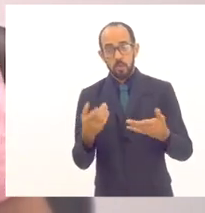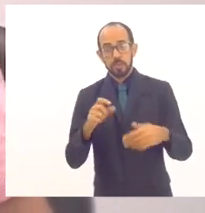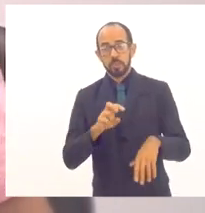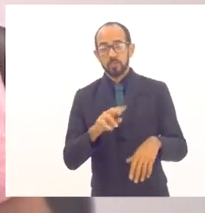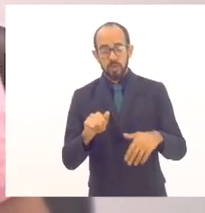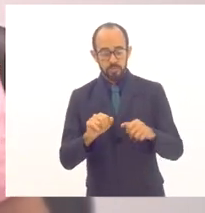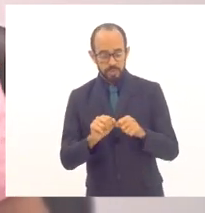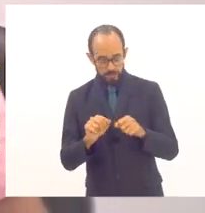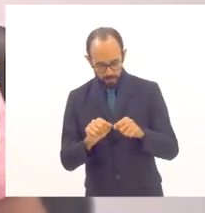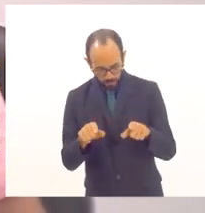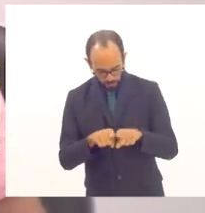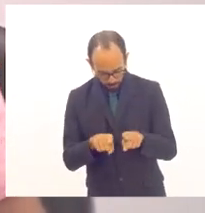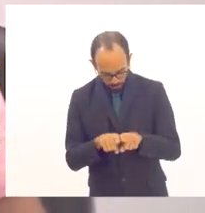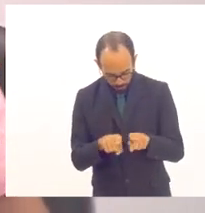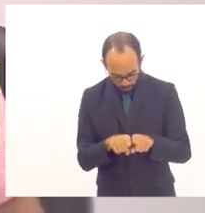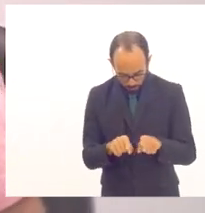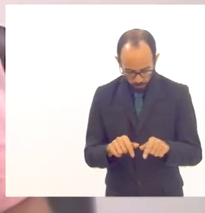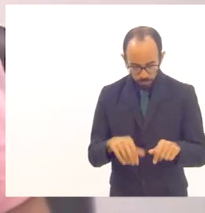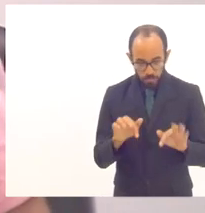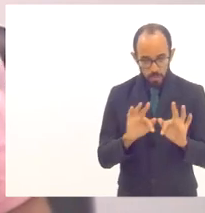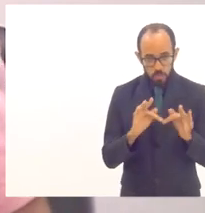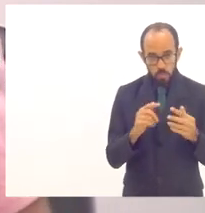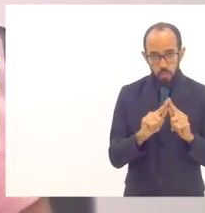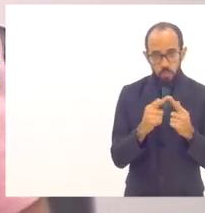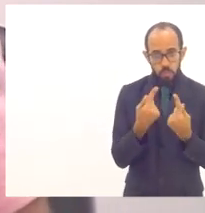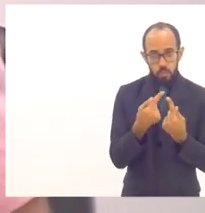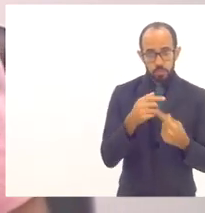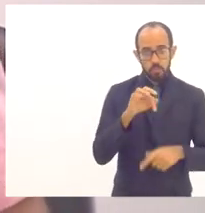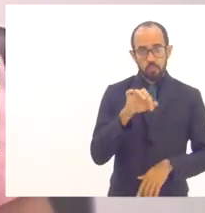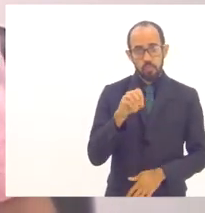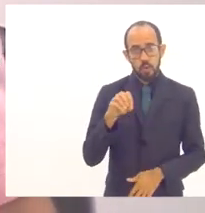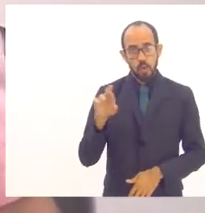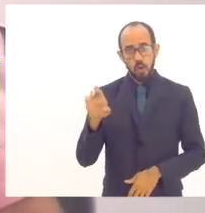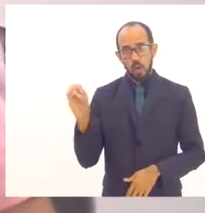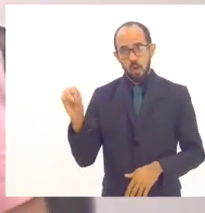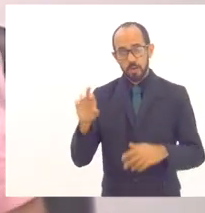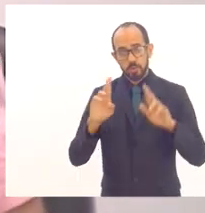jongo, do forró e espero que tenhamos também da capoeira.